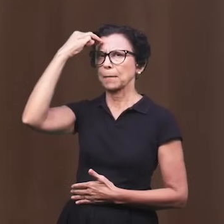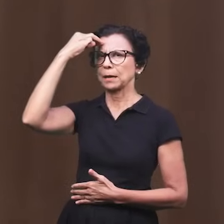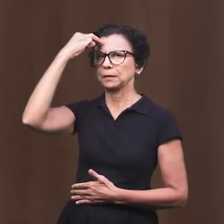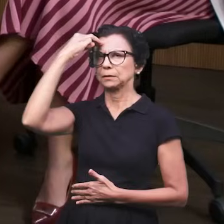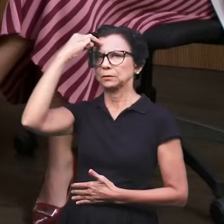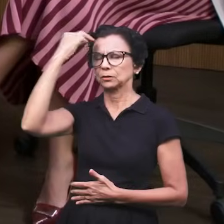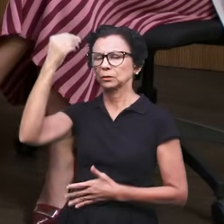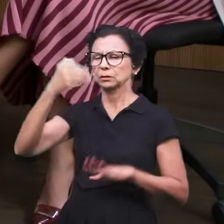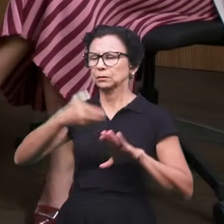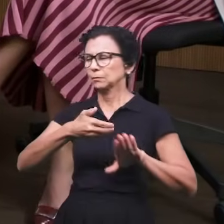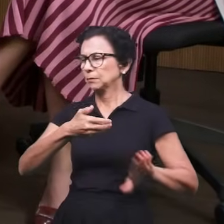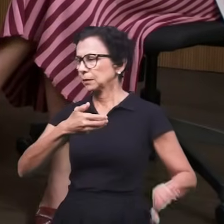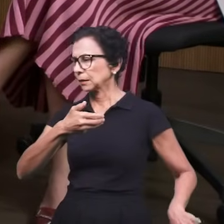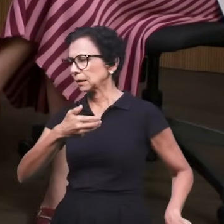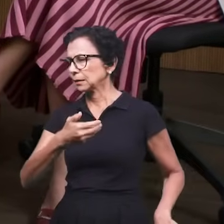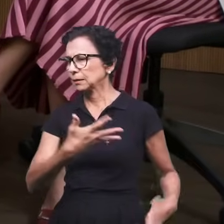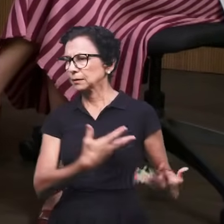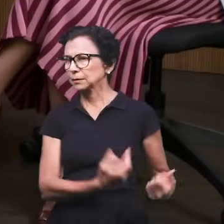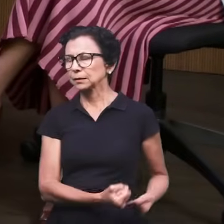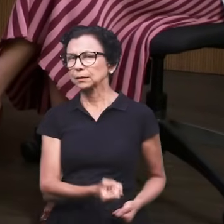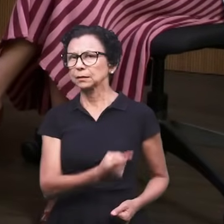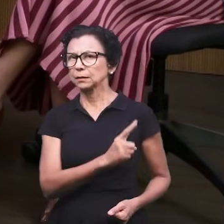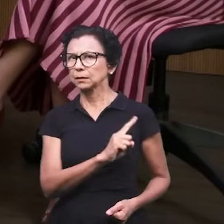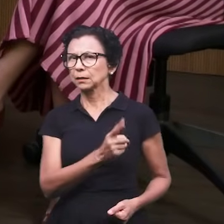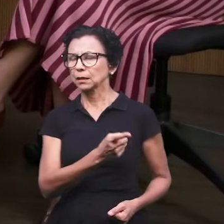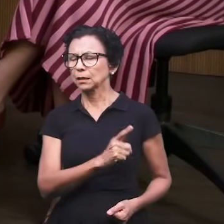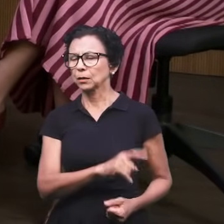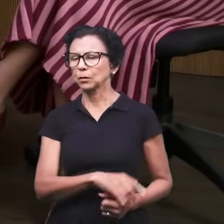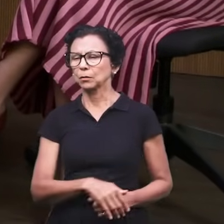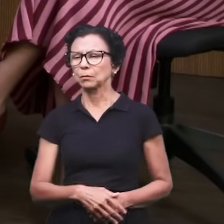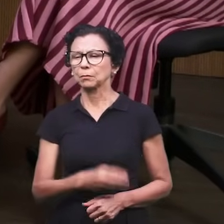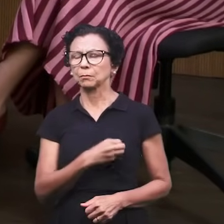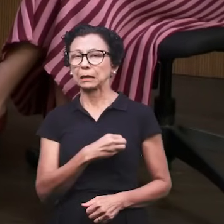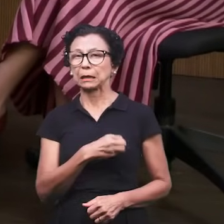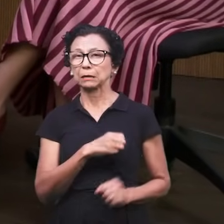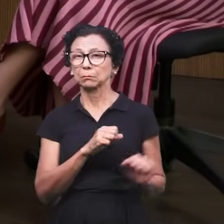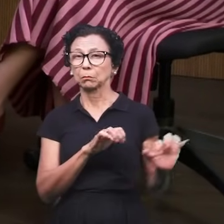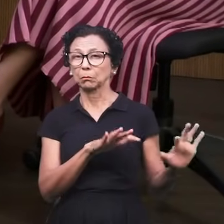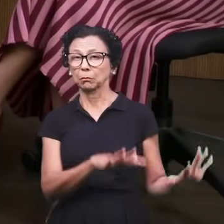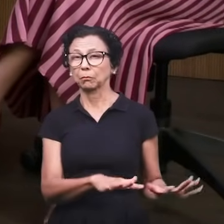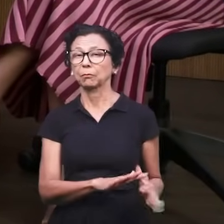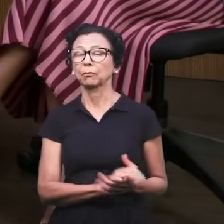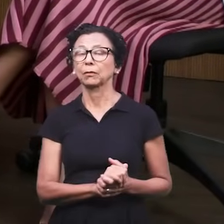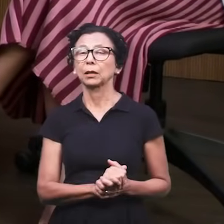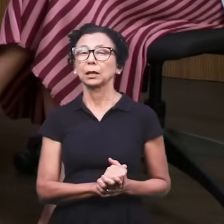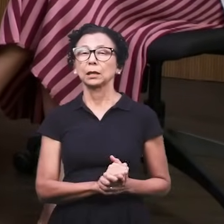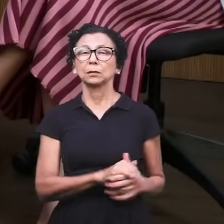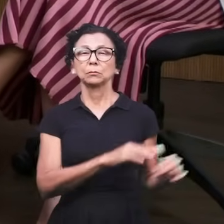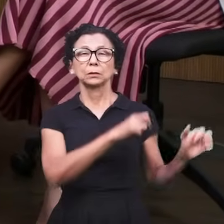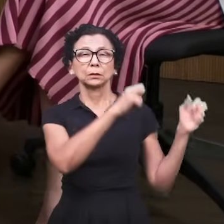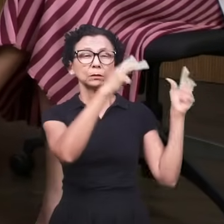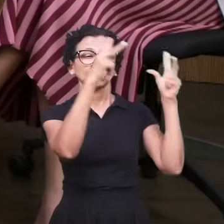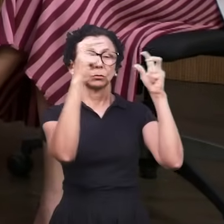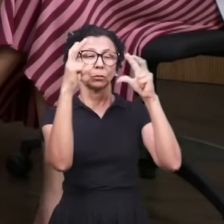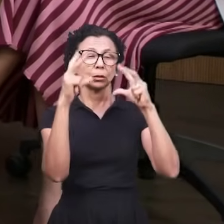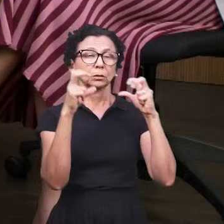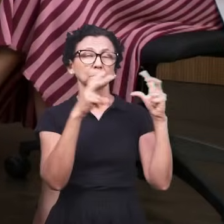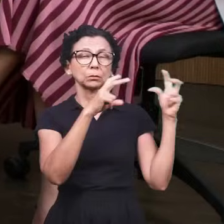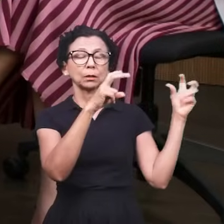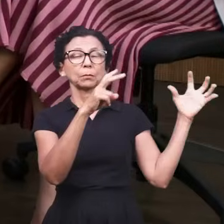conformidade com este mundo. Então, o mundo está aí, aquilo que nós falamos, tem muitas vozes, mas nós estamos ouvindo a voz do